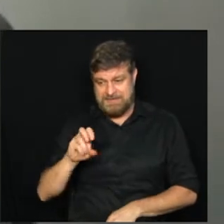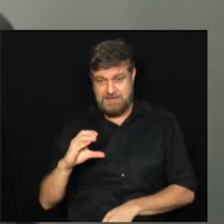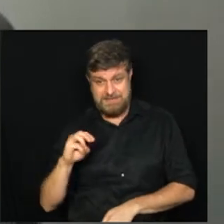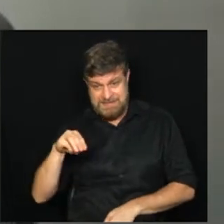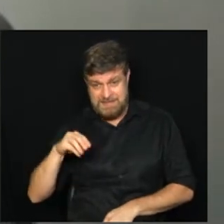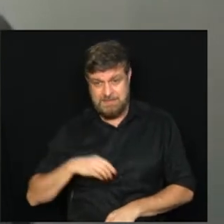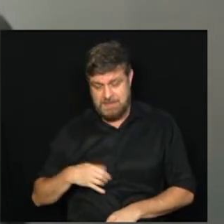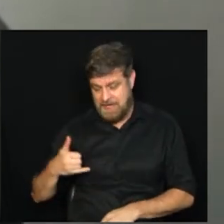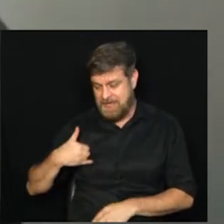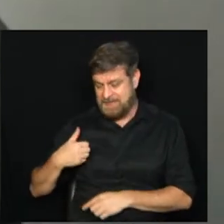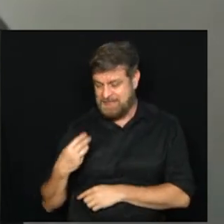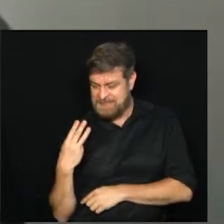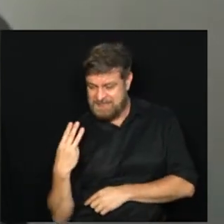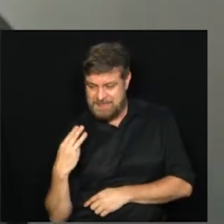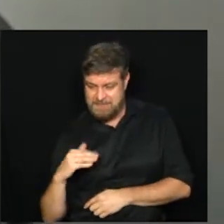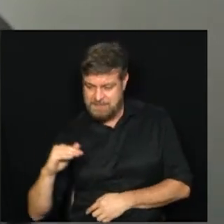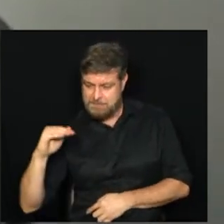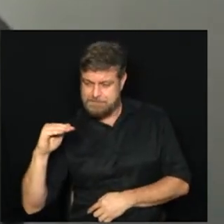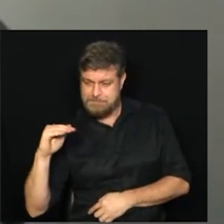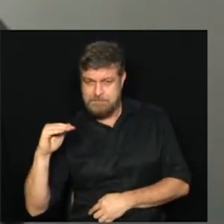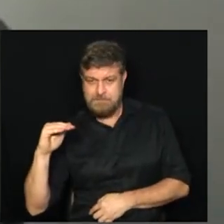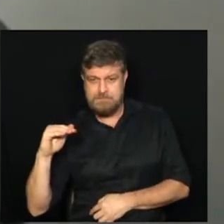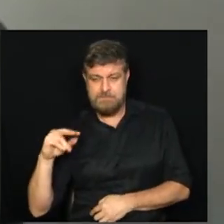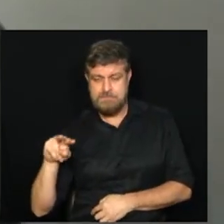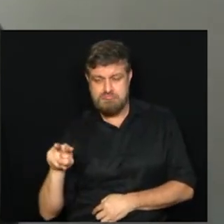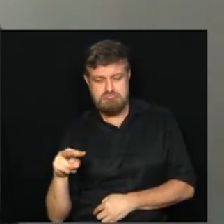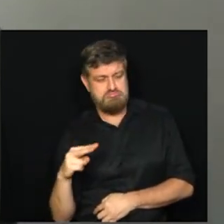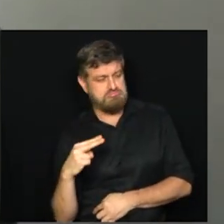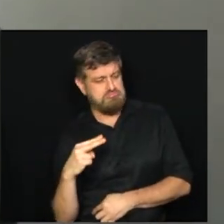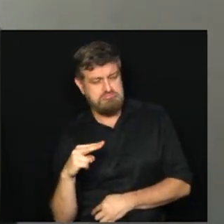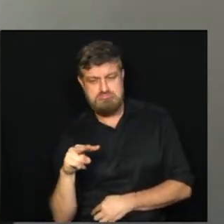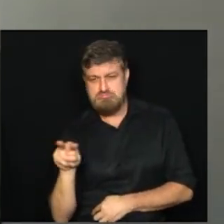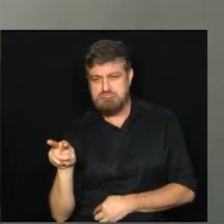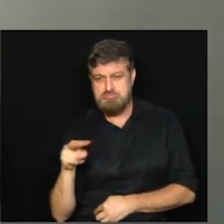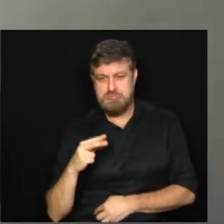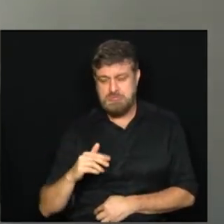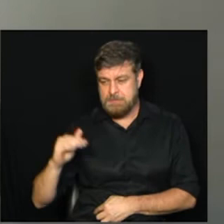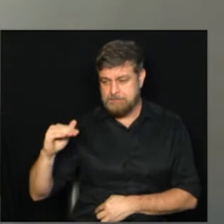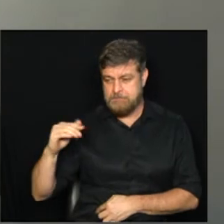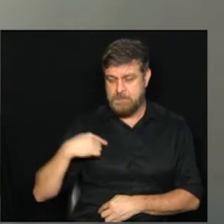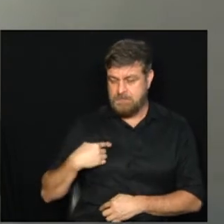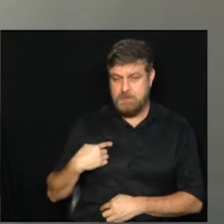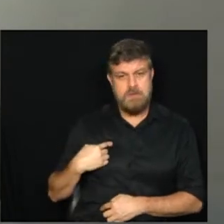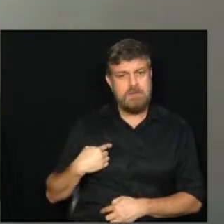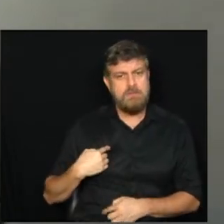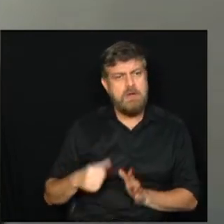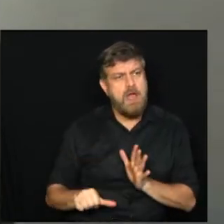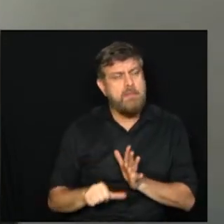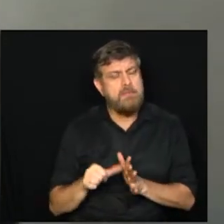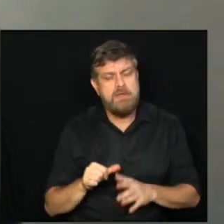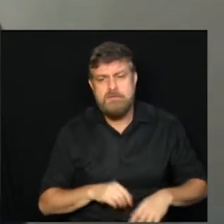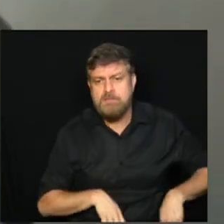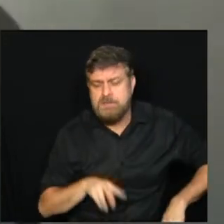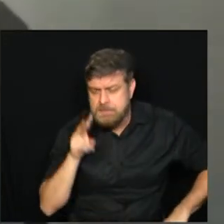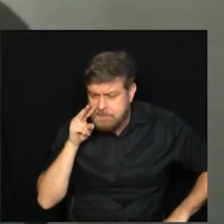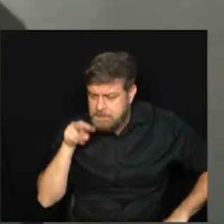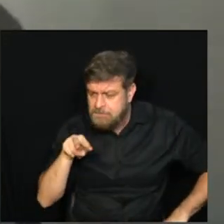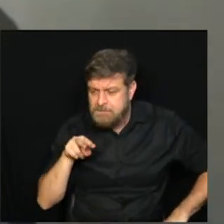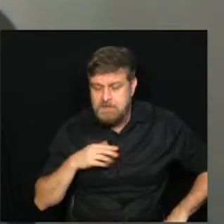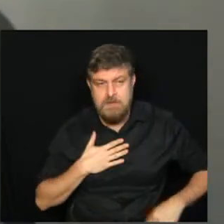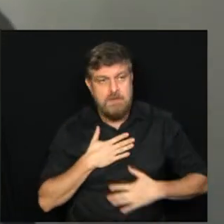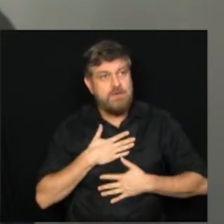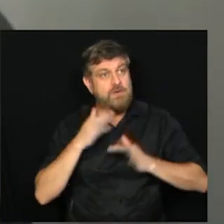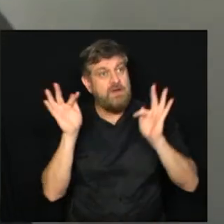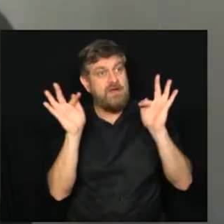esse olhar sobre os 90, é muito rica e é muito... Quando eu ouvi isso pela primeira vez, eu fiquei muito feliz com